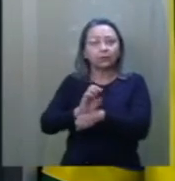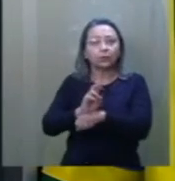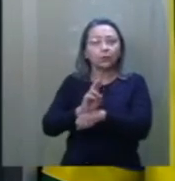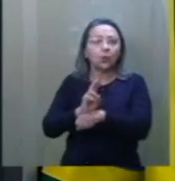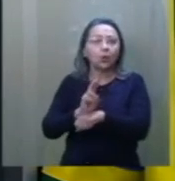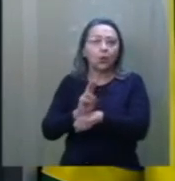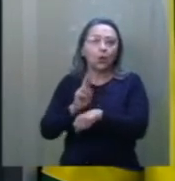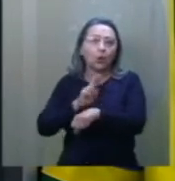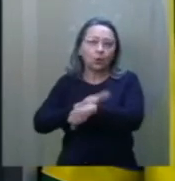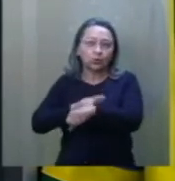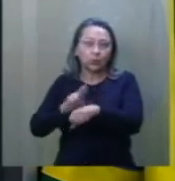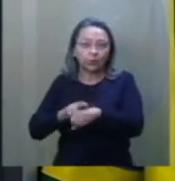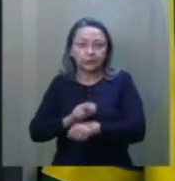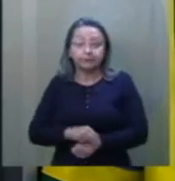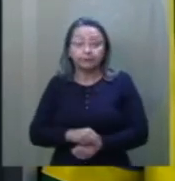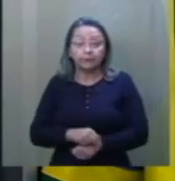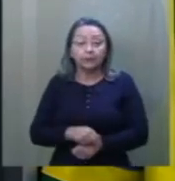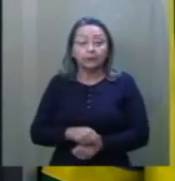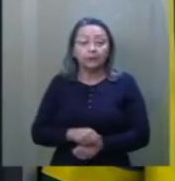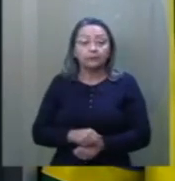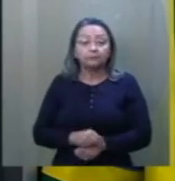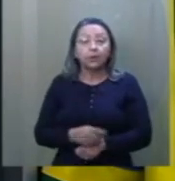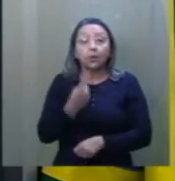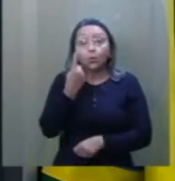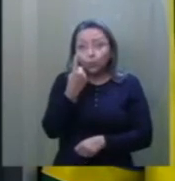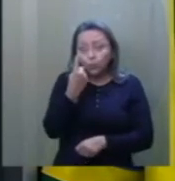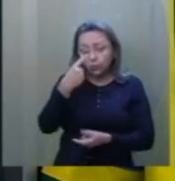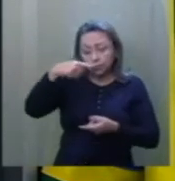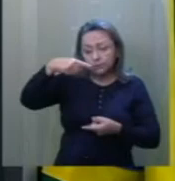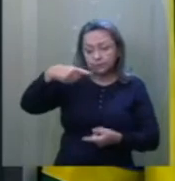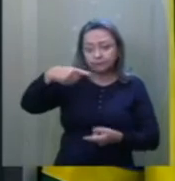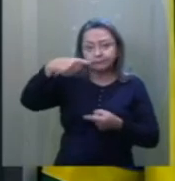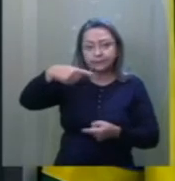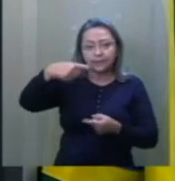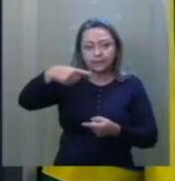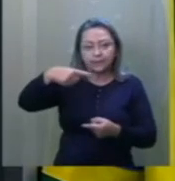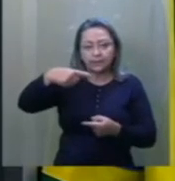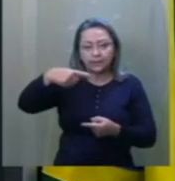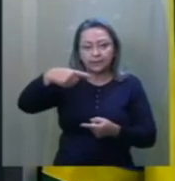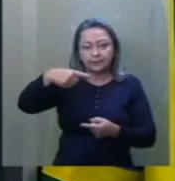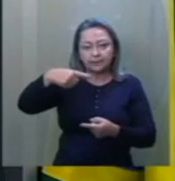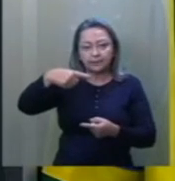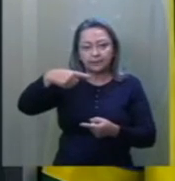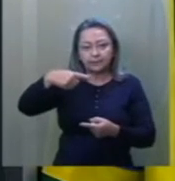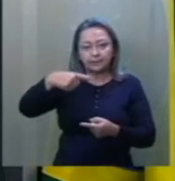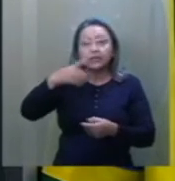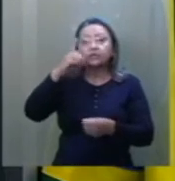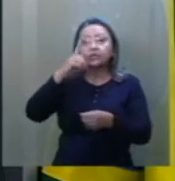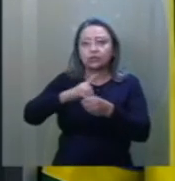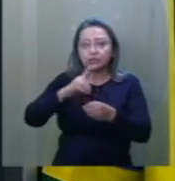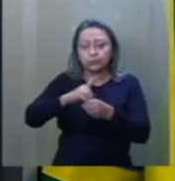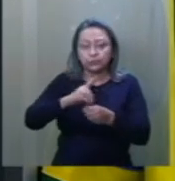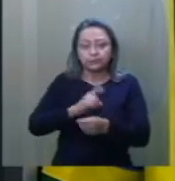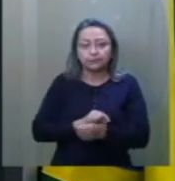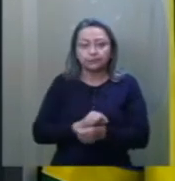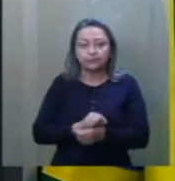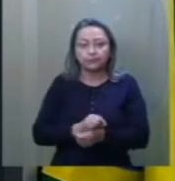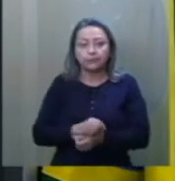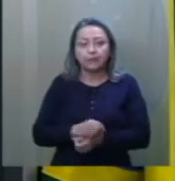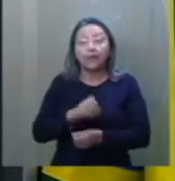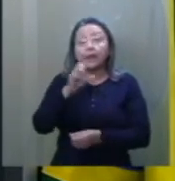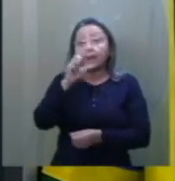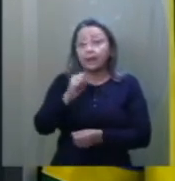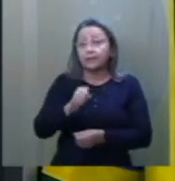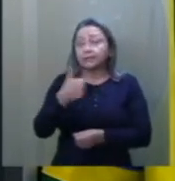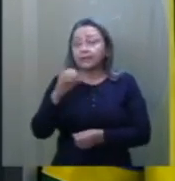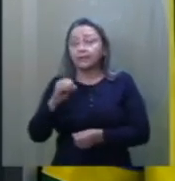Rondônia, quanto custa um litro de diesel lá em Rondônia? O S10 está R$